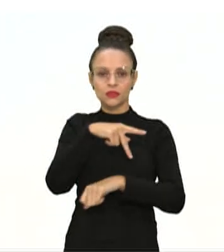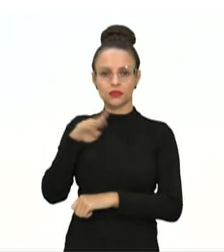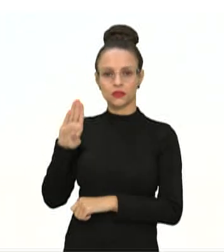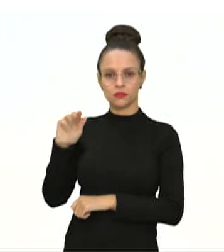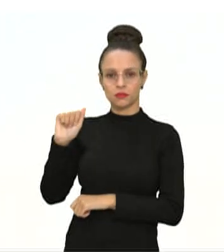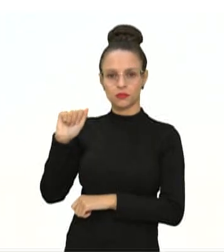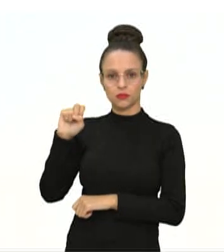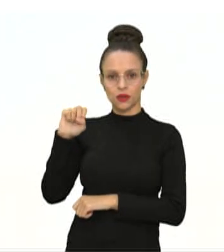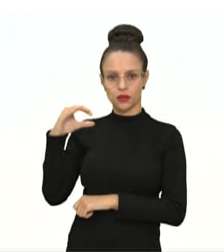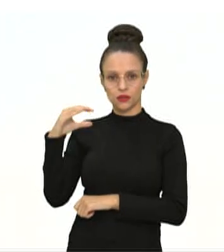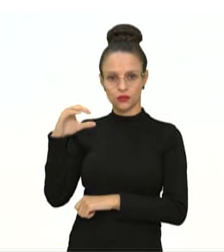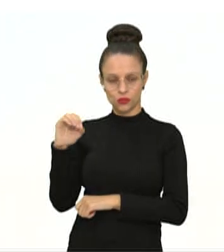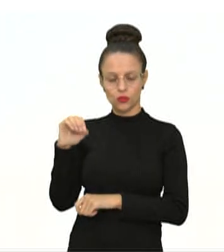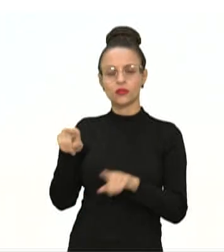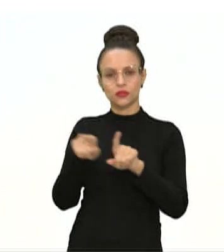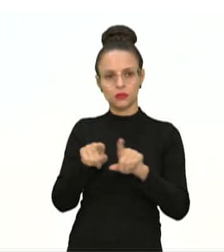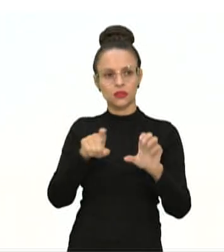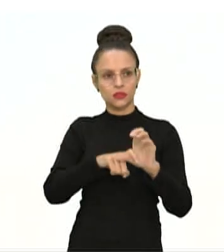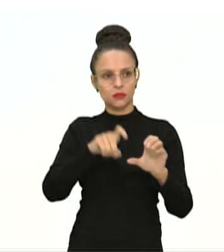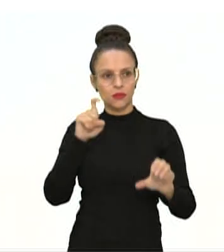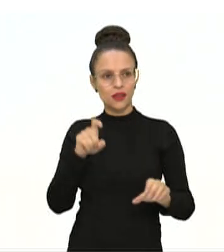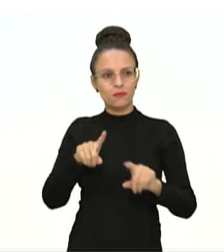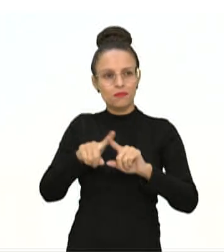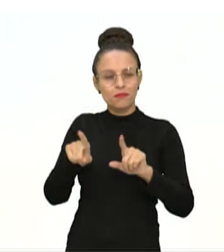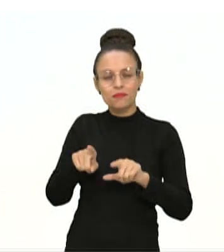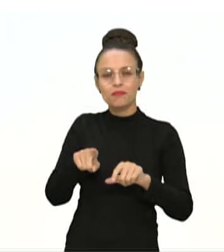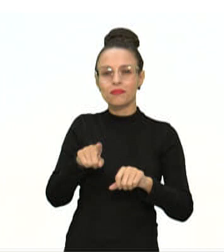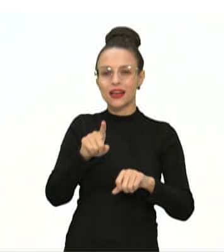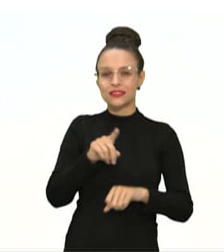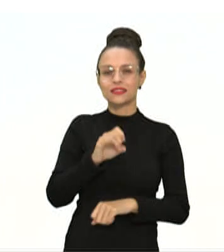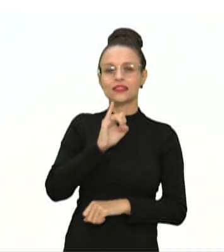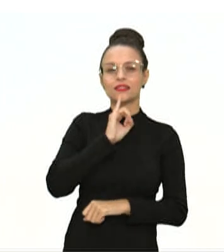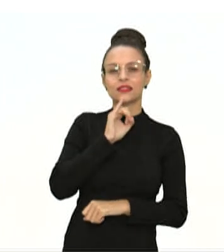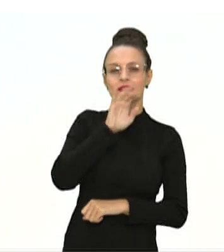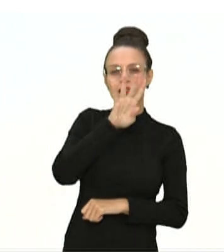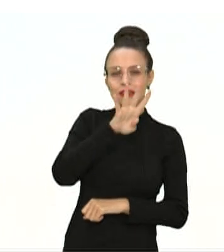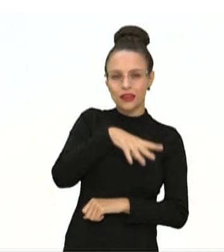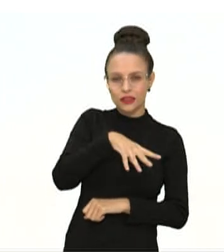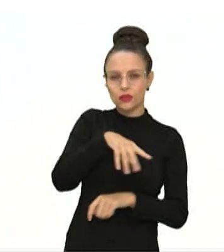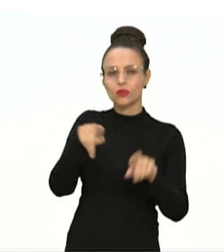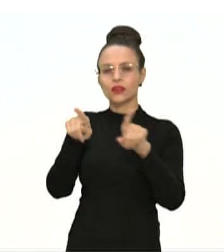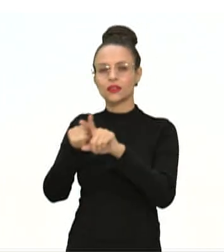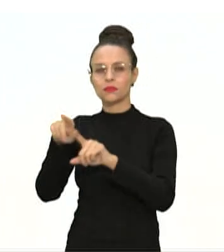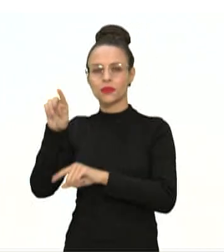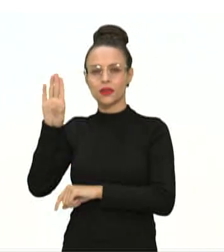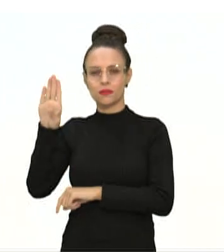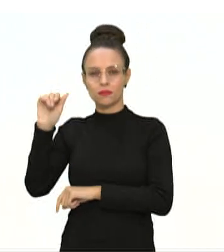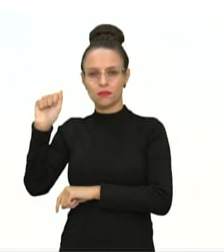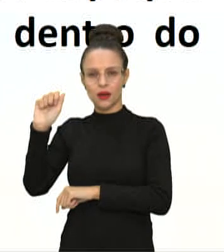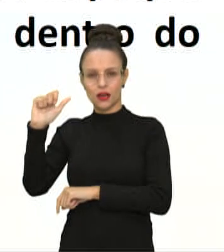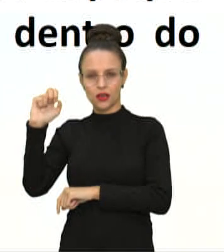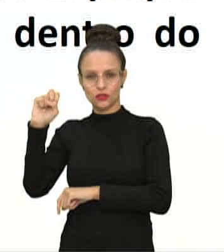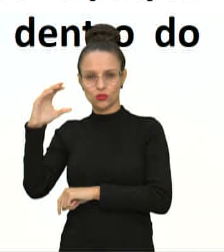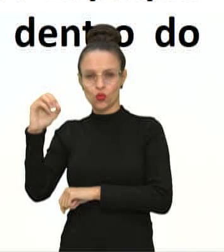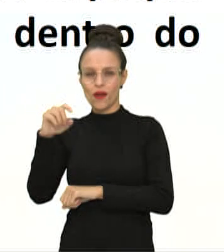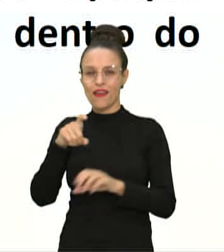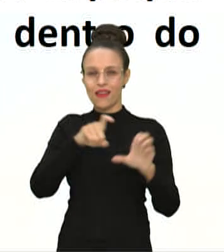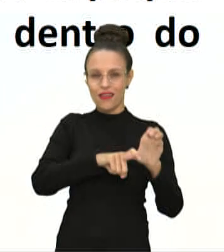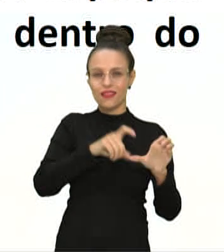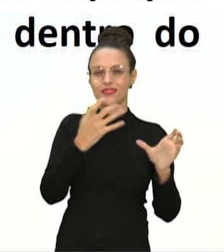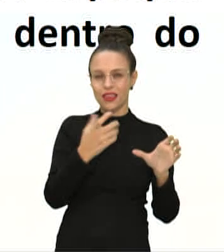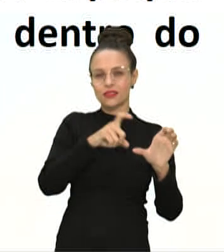se separar, mas essas duas são as que mais se destacam para nós na separação da Europa.